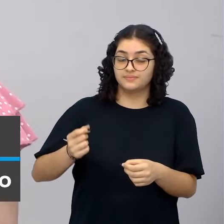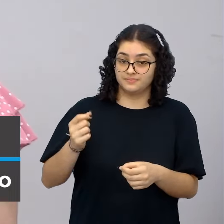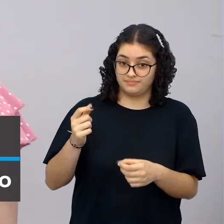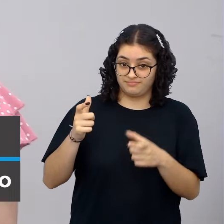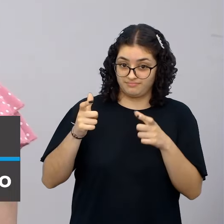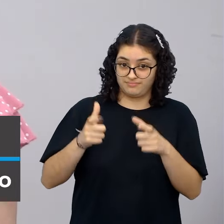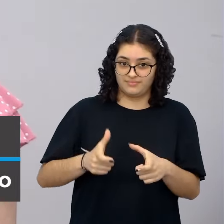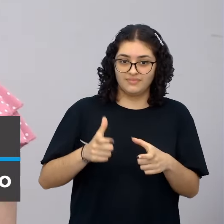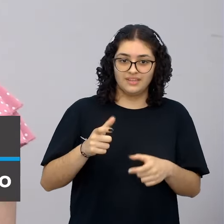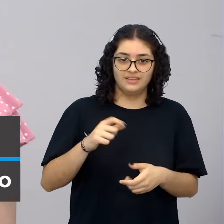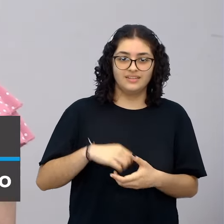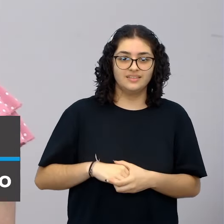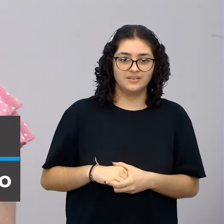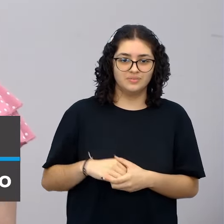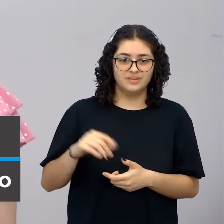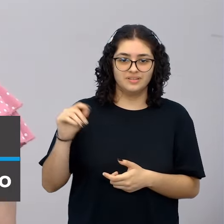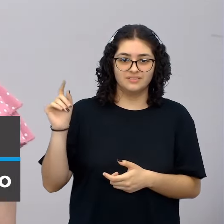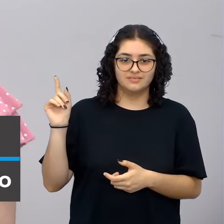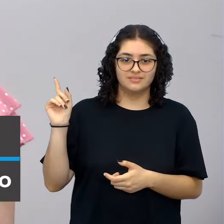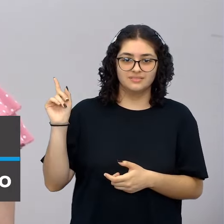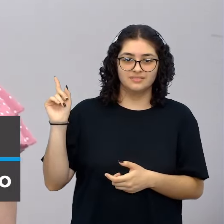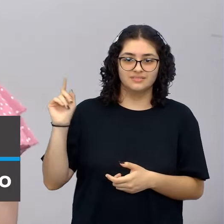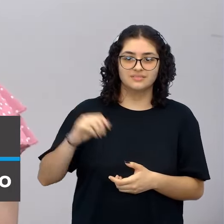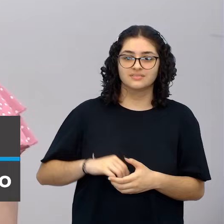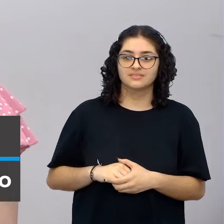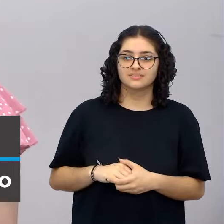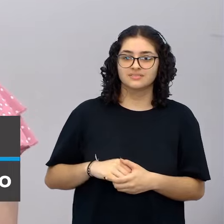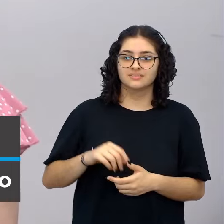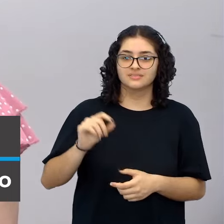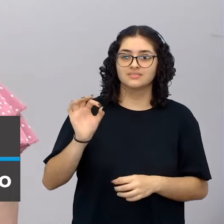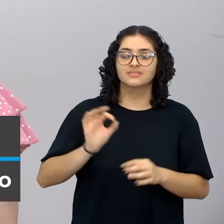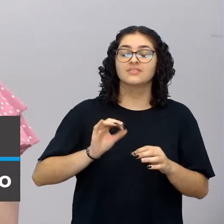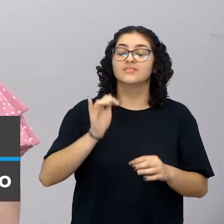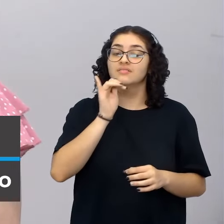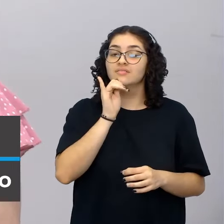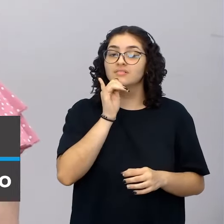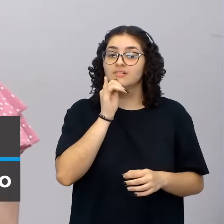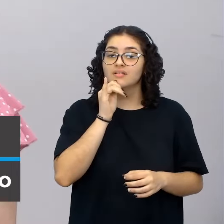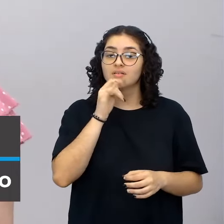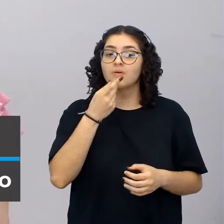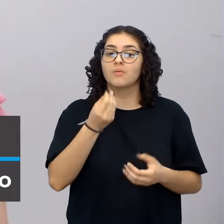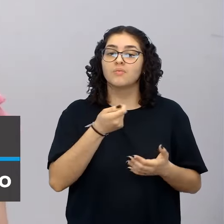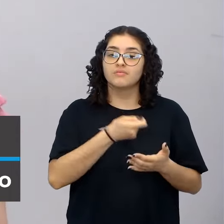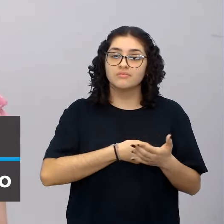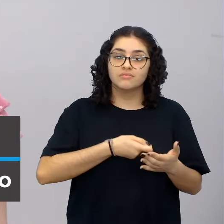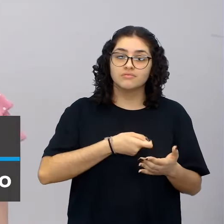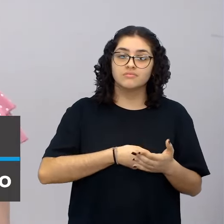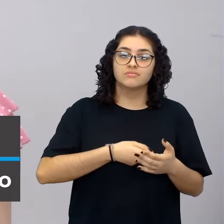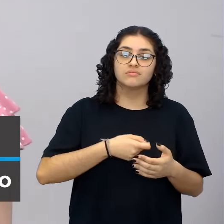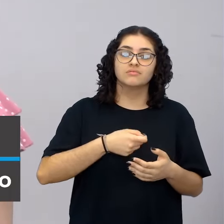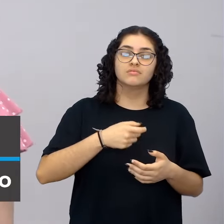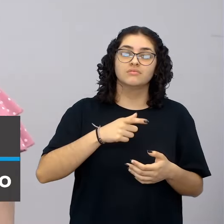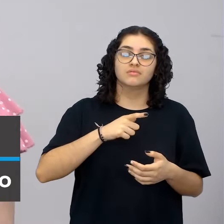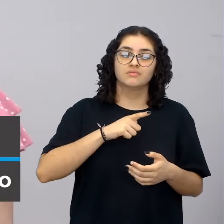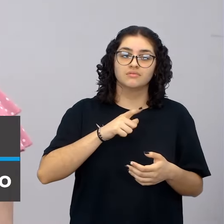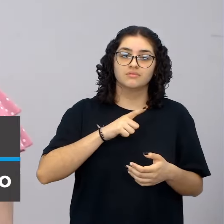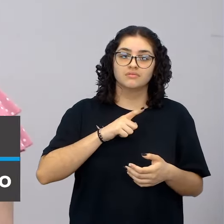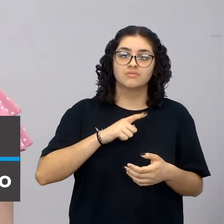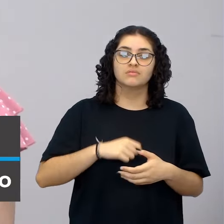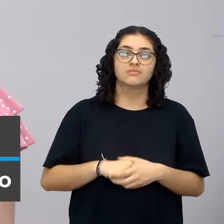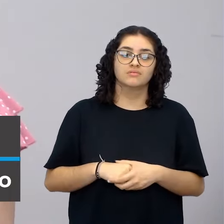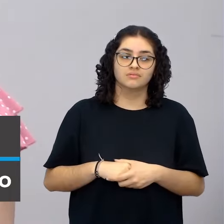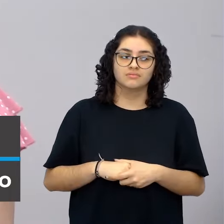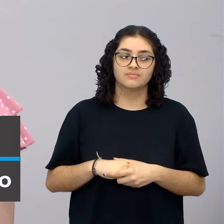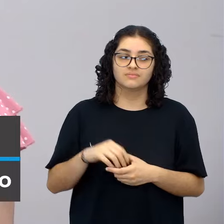gente está sempre pensando lá no pensamento computacional. Mas nós temos 3 eixos, as TEDx, o letramento digital e o pensamento